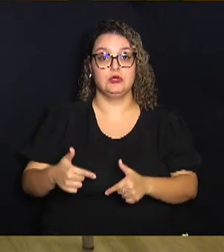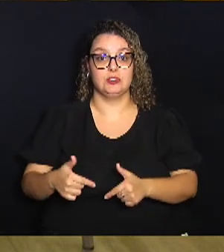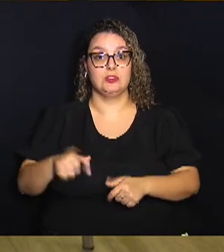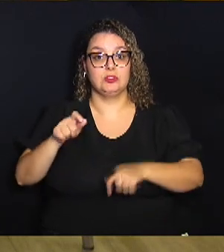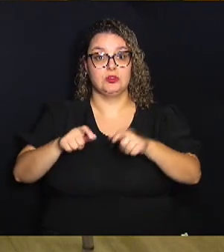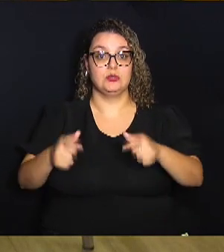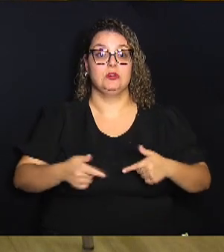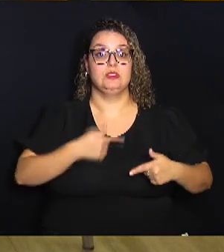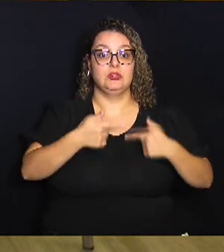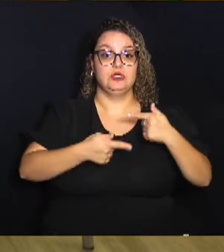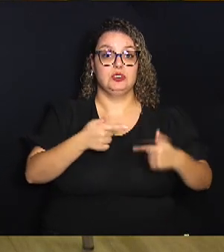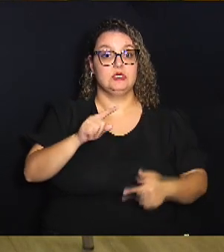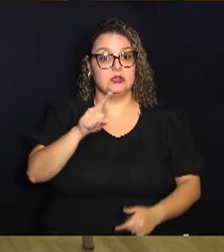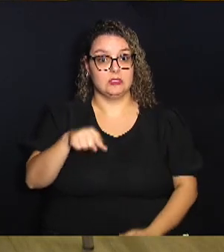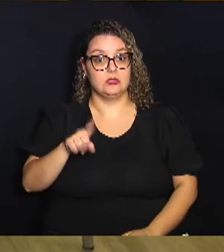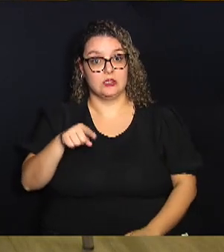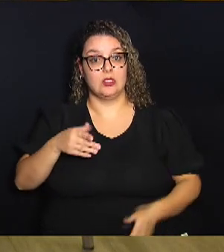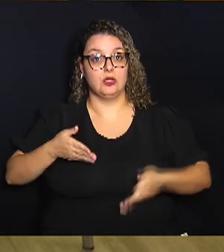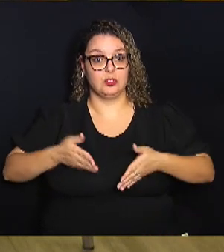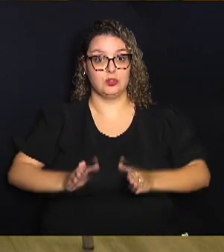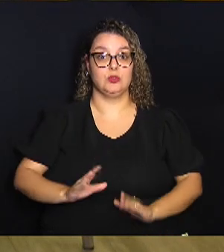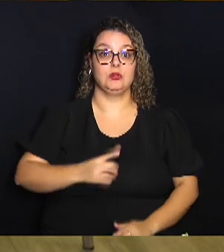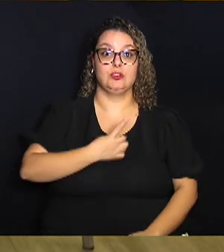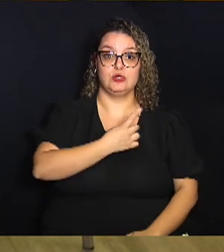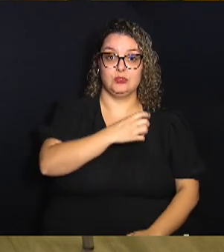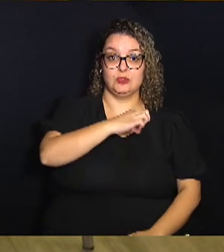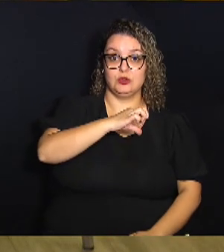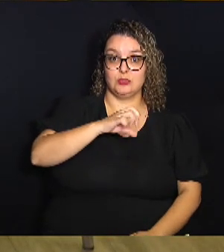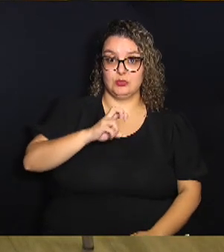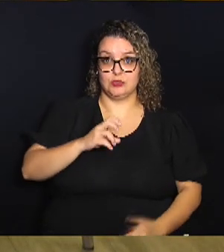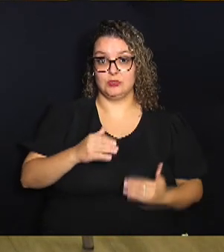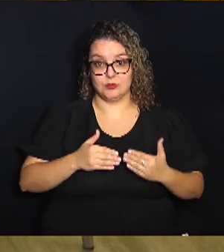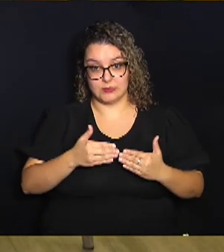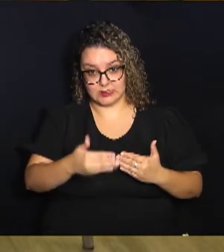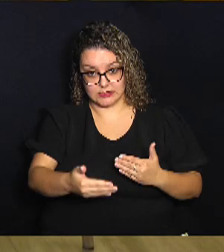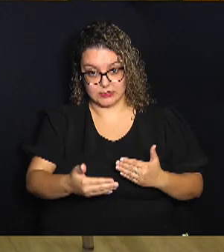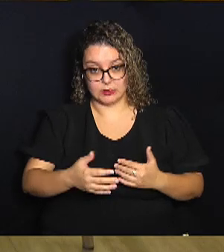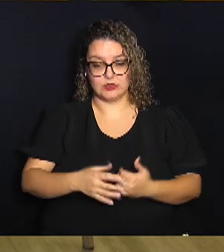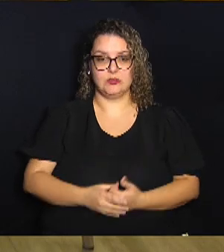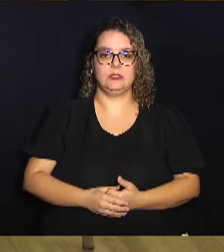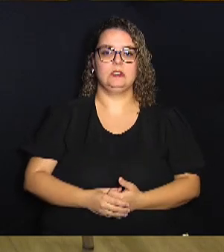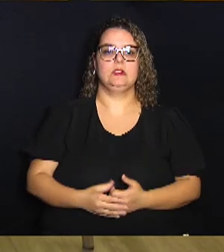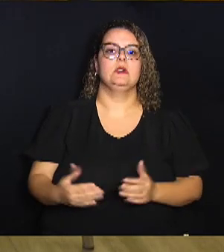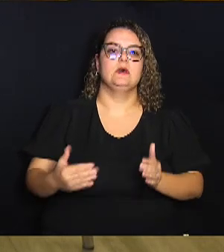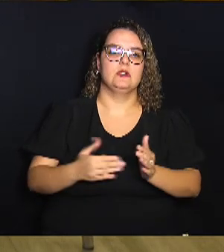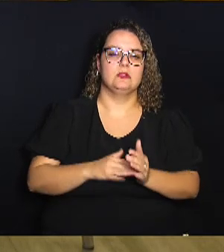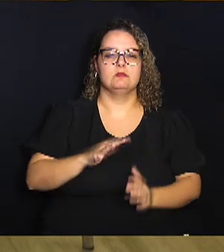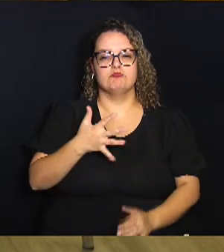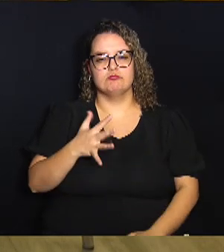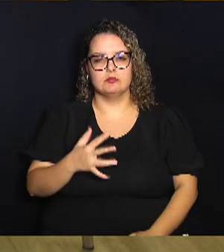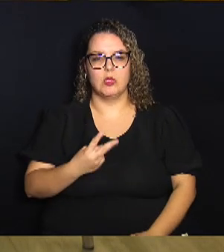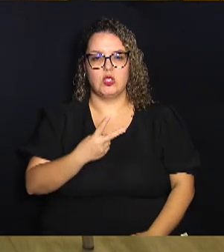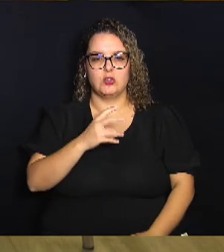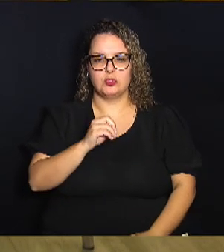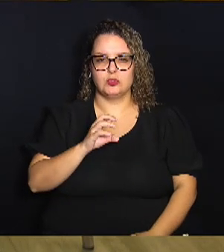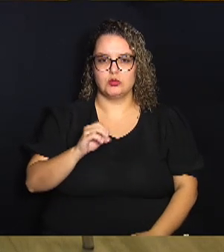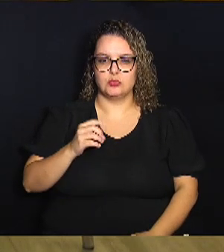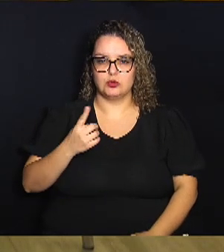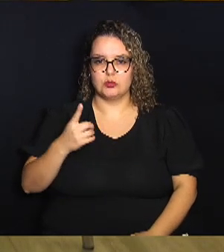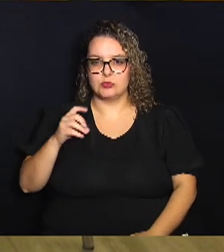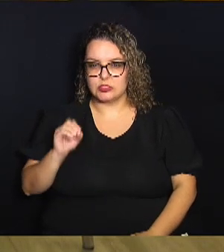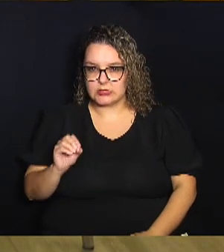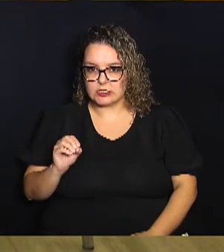da geração Z, que são os nascidos aí a partir de 1995 até por volta de